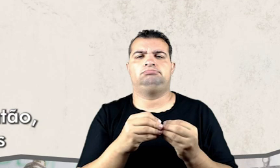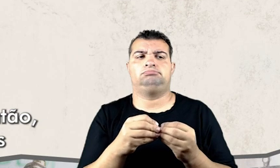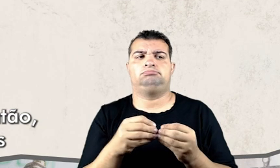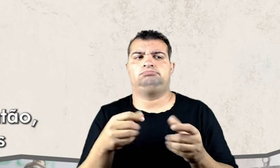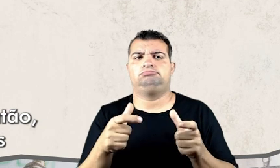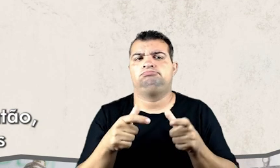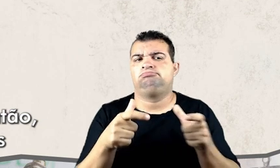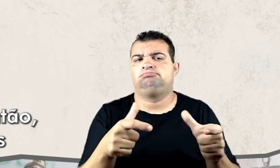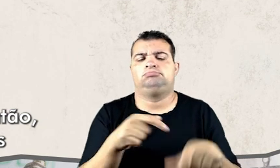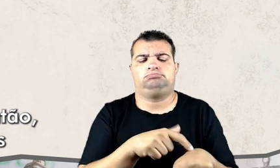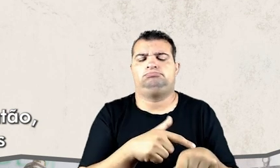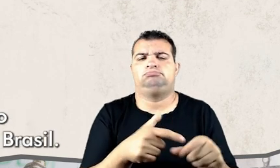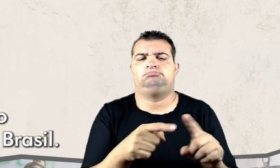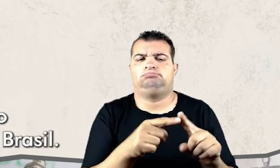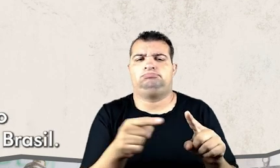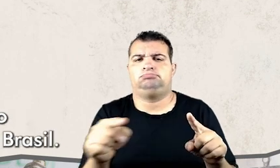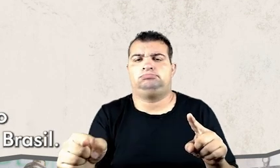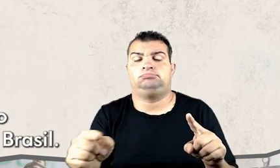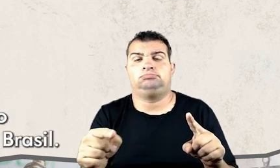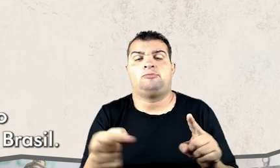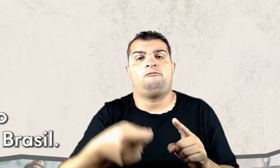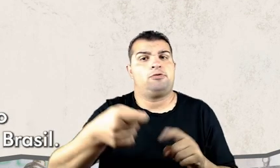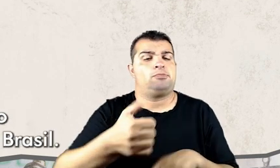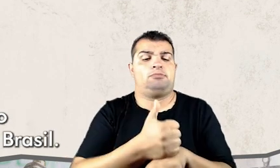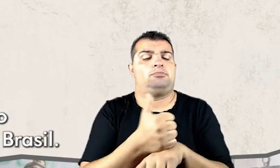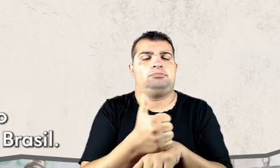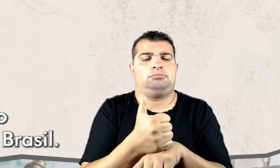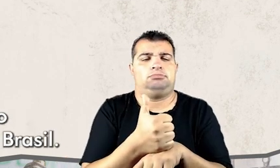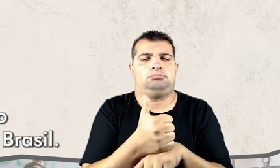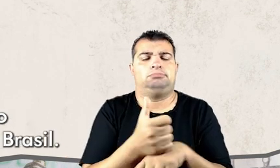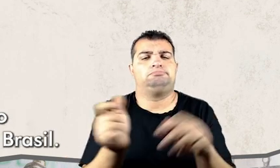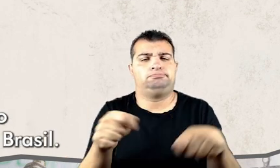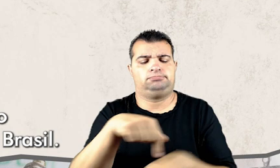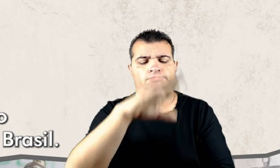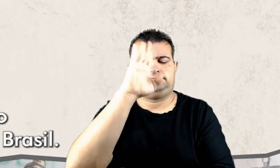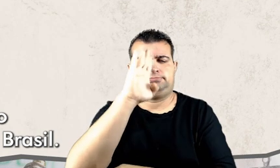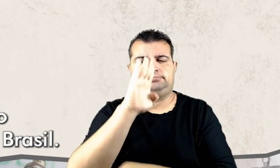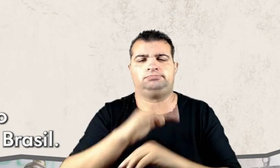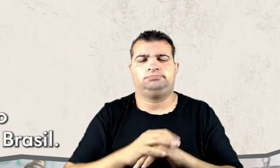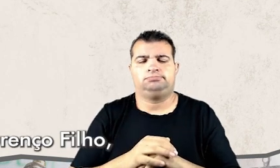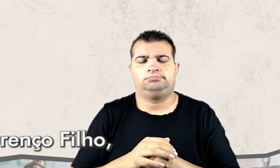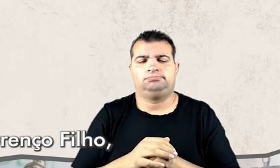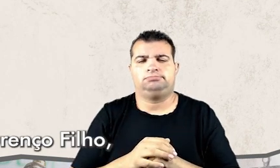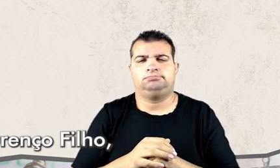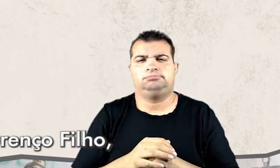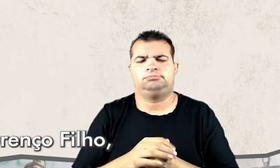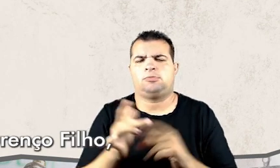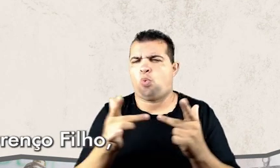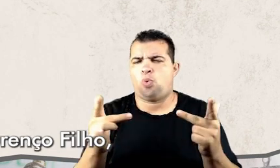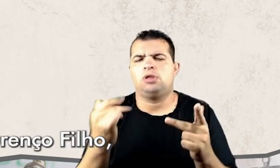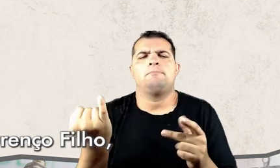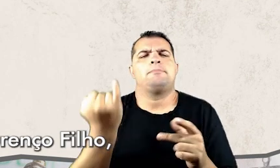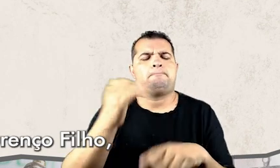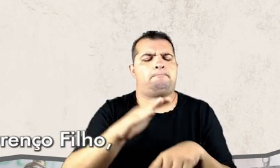entra nesse período que nós podemos chamar de período de consolidação da psicologia no Brasil. E um